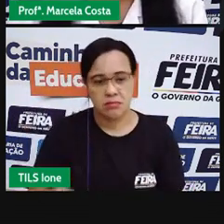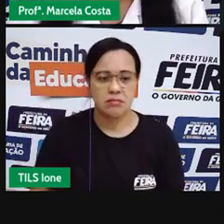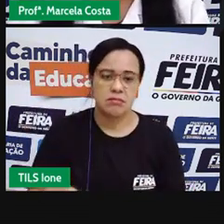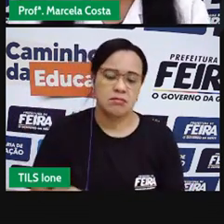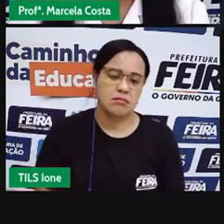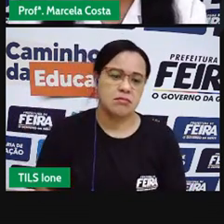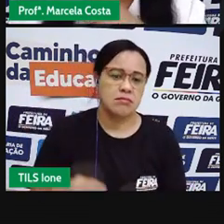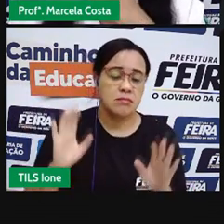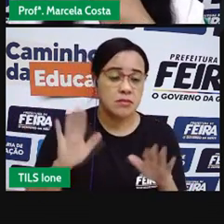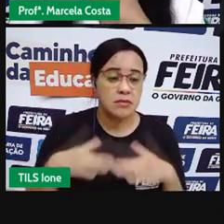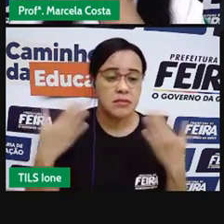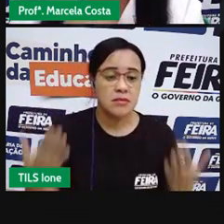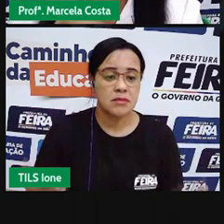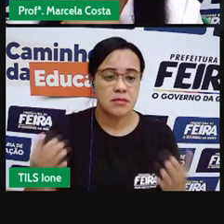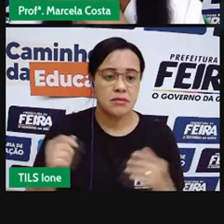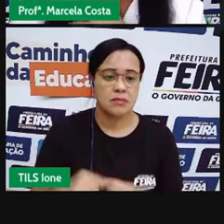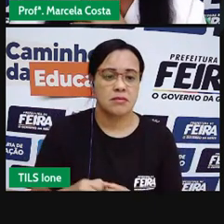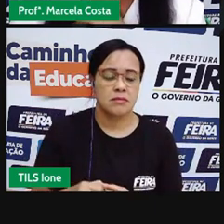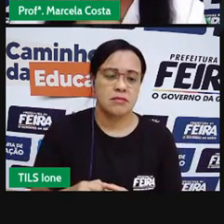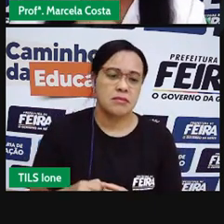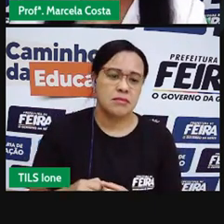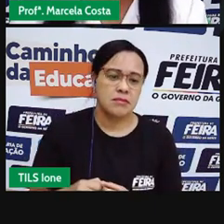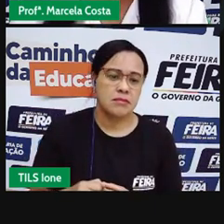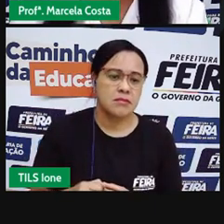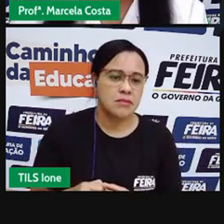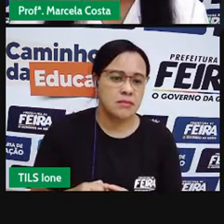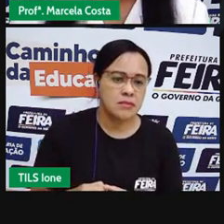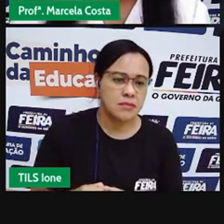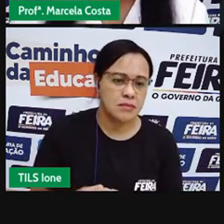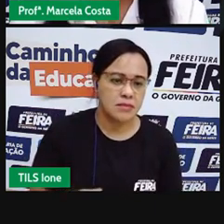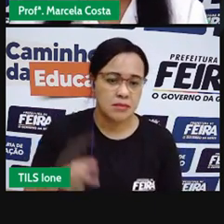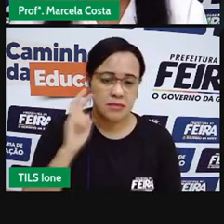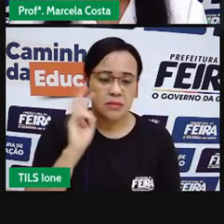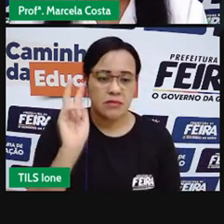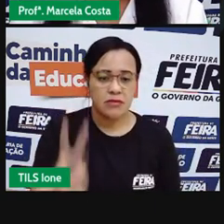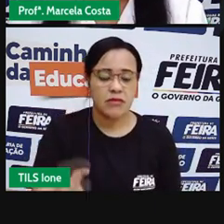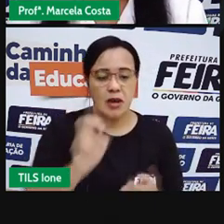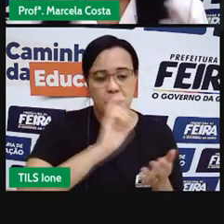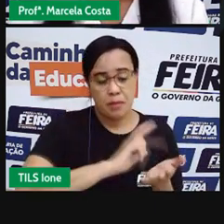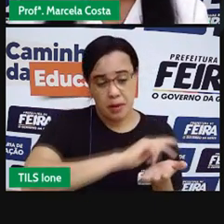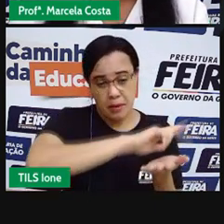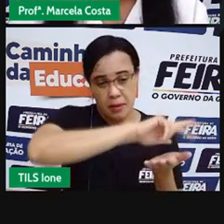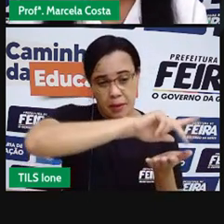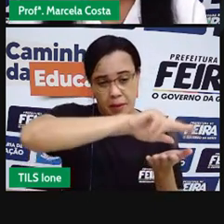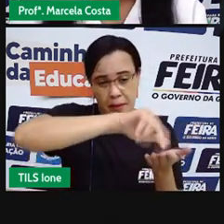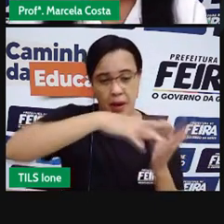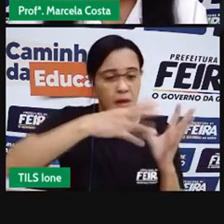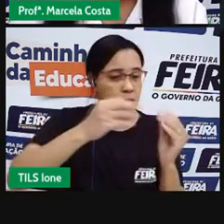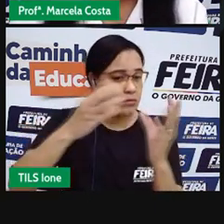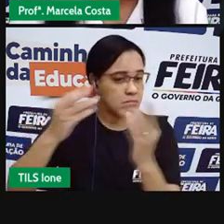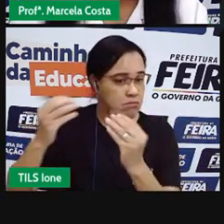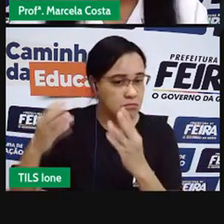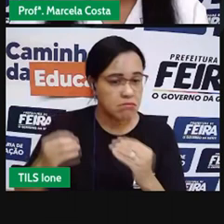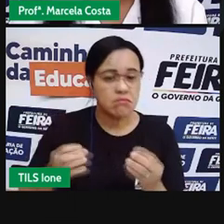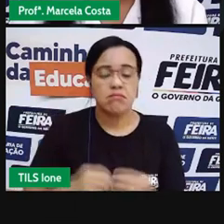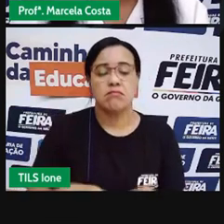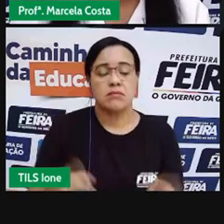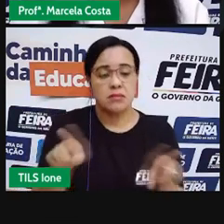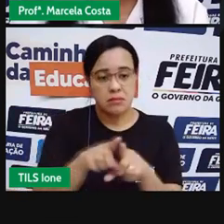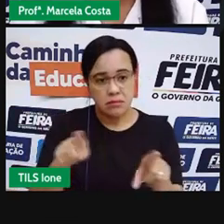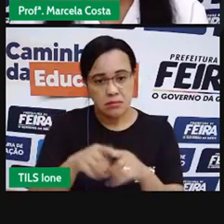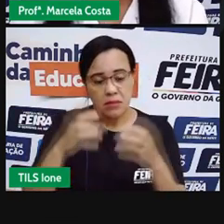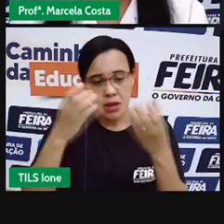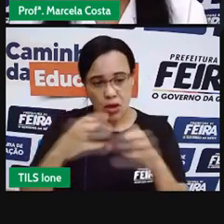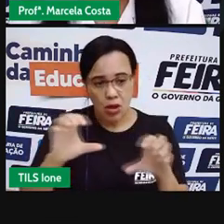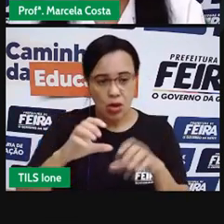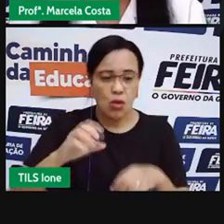Então, por isso que você vai observar aí uma variedade. Cascas de ovo com um tom